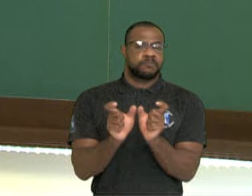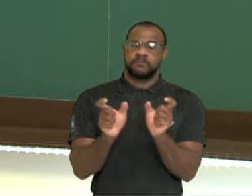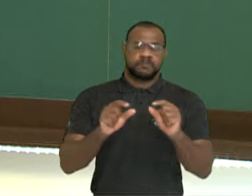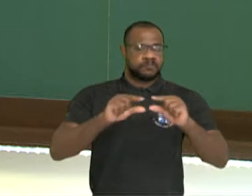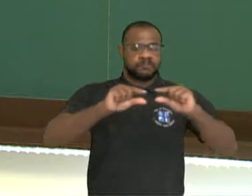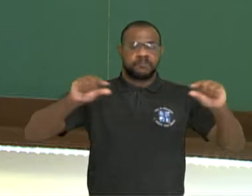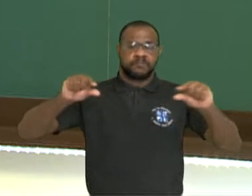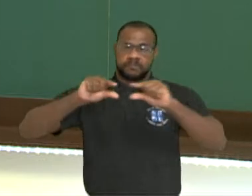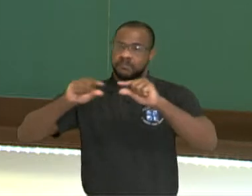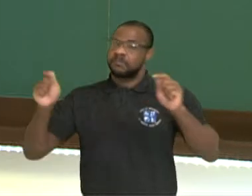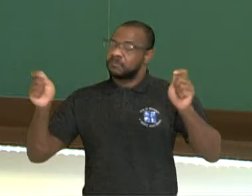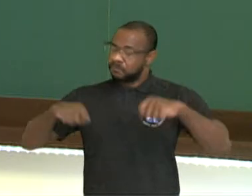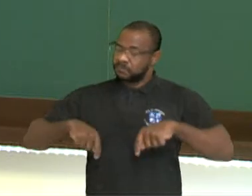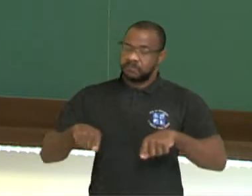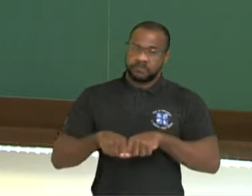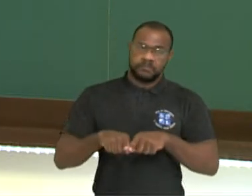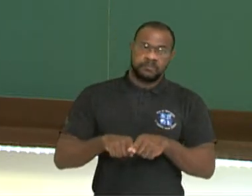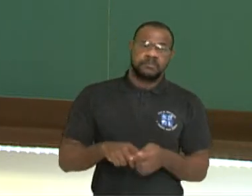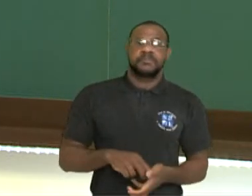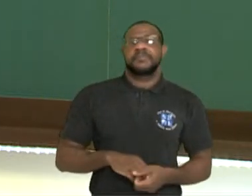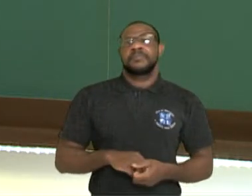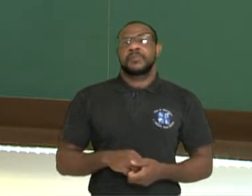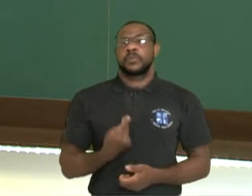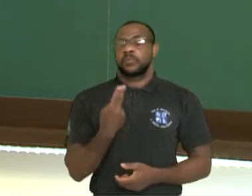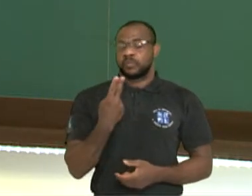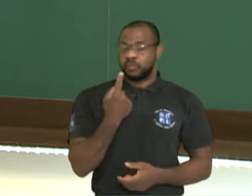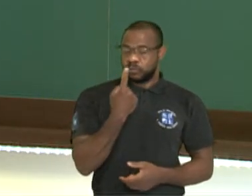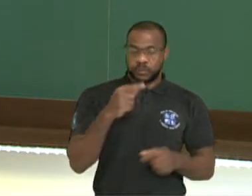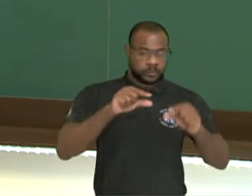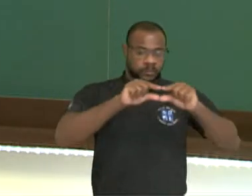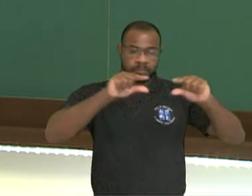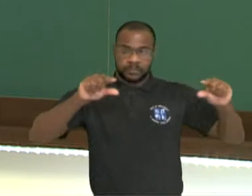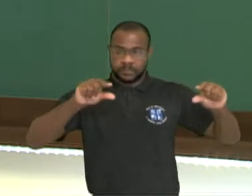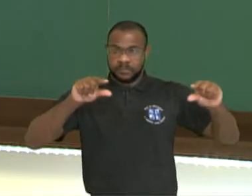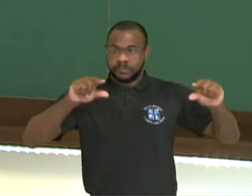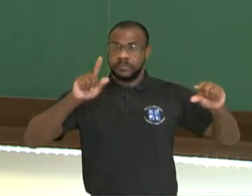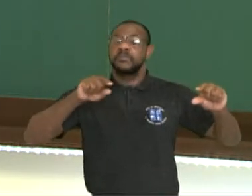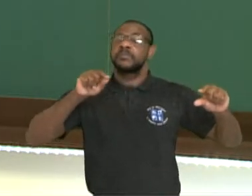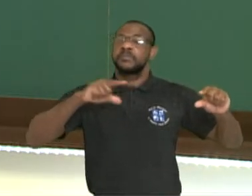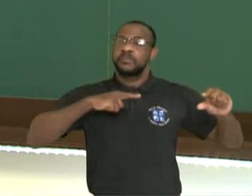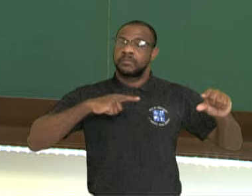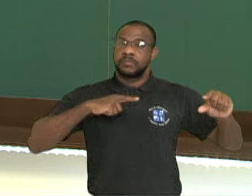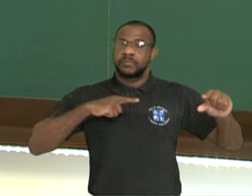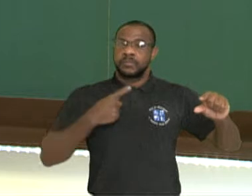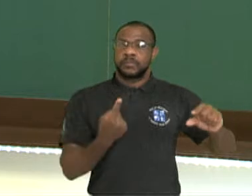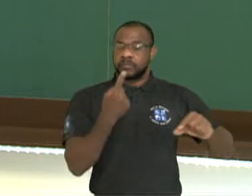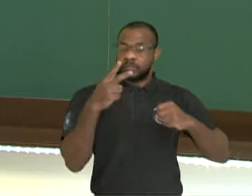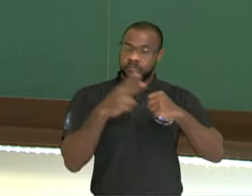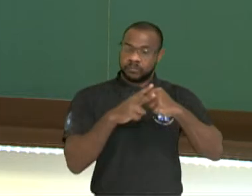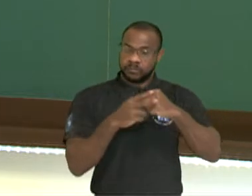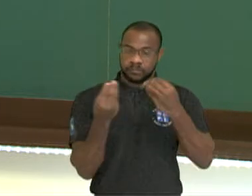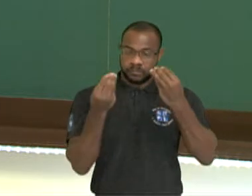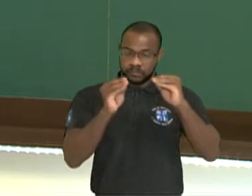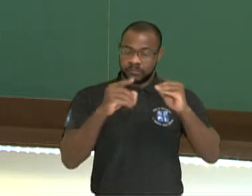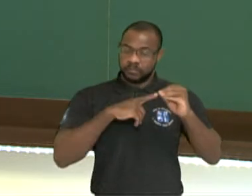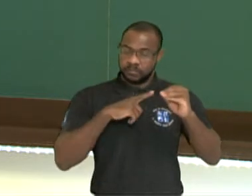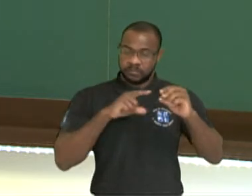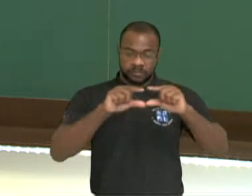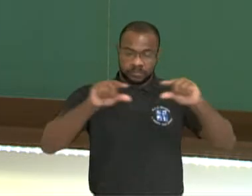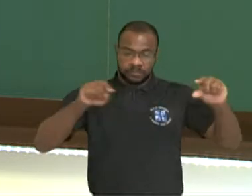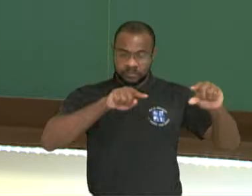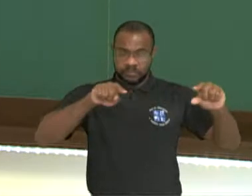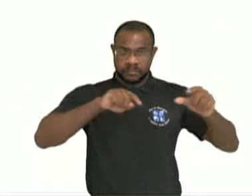ser orações. Lembre-se que uma oração é uma frase que contém um verbo, bien? E